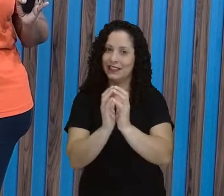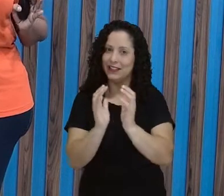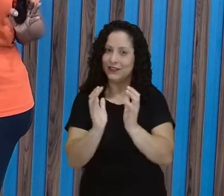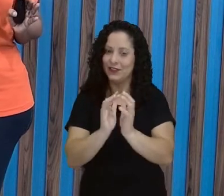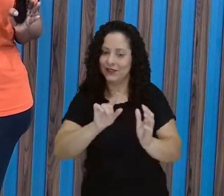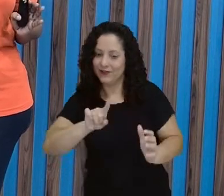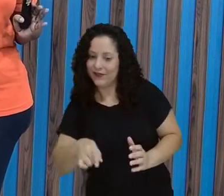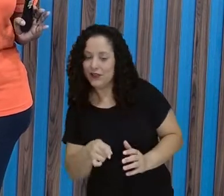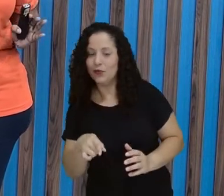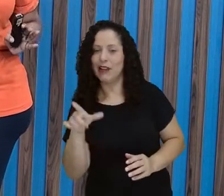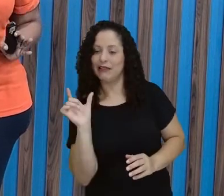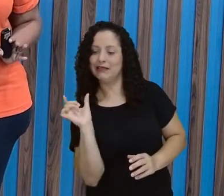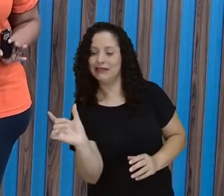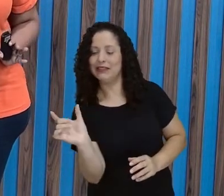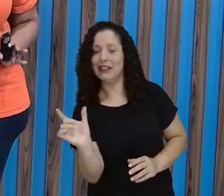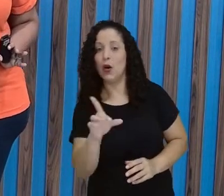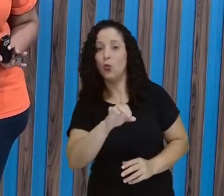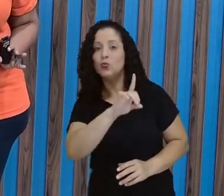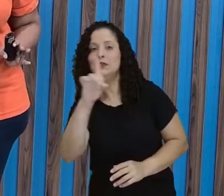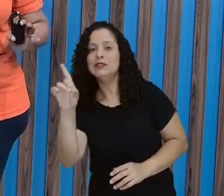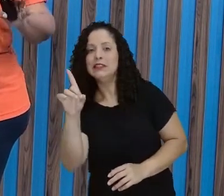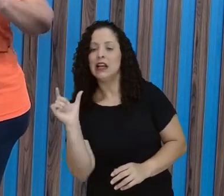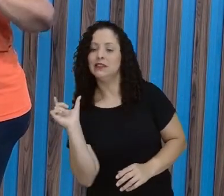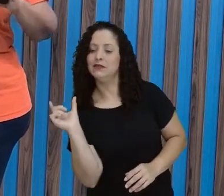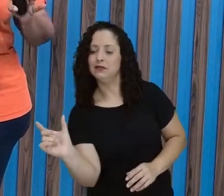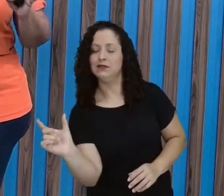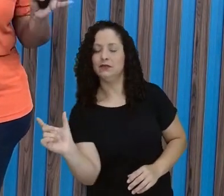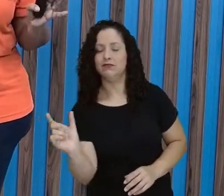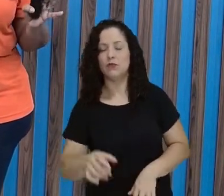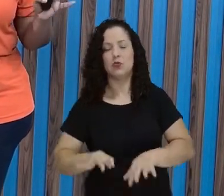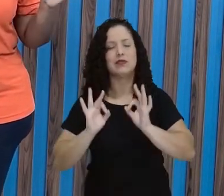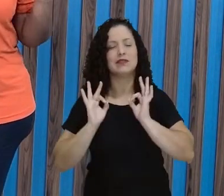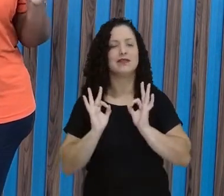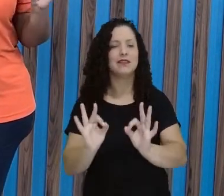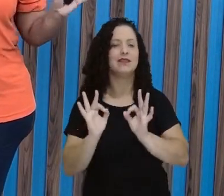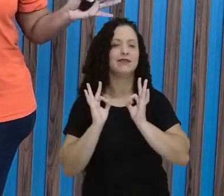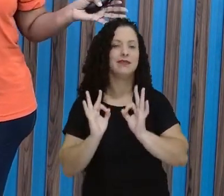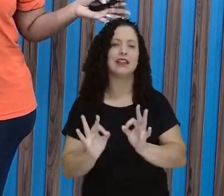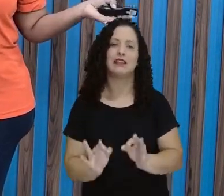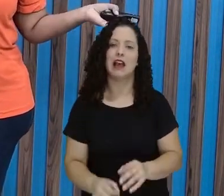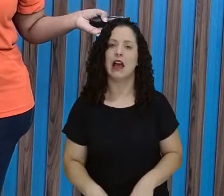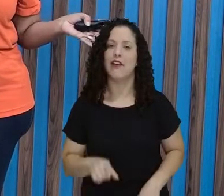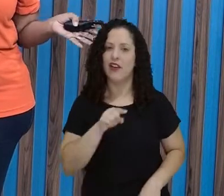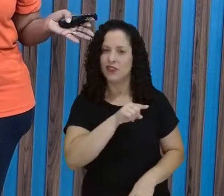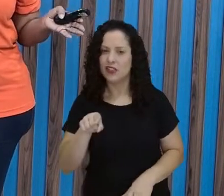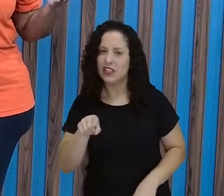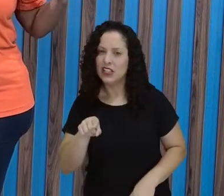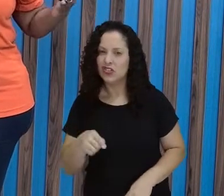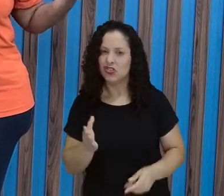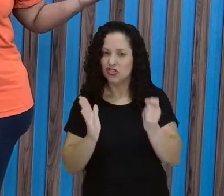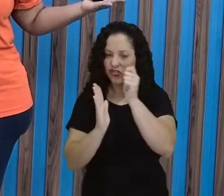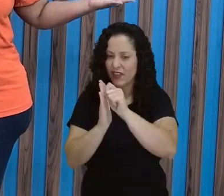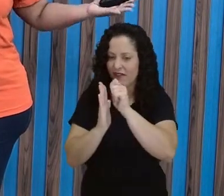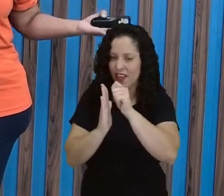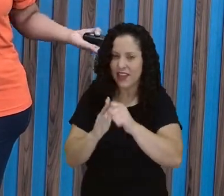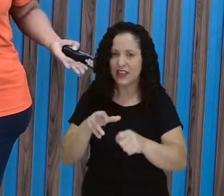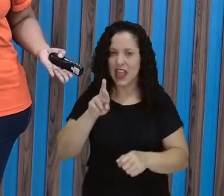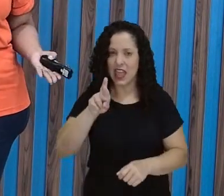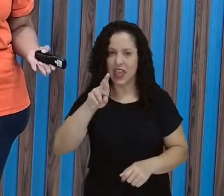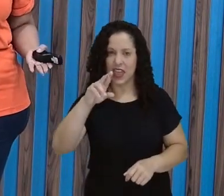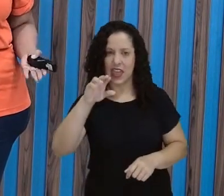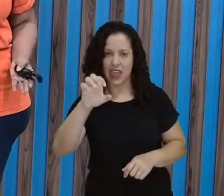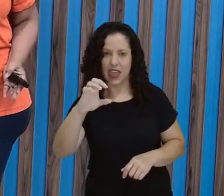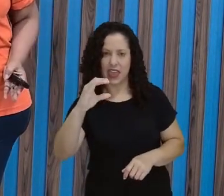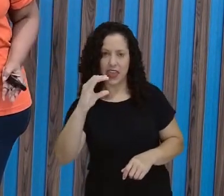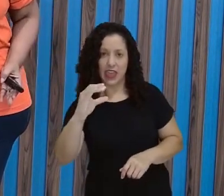data. Eu tenho certeza que ninguém escreve esse Recife com S. Todo mundo sabe que o